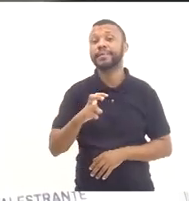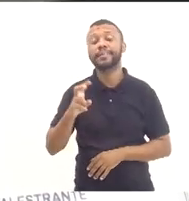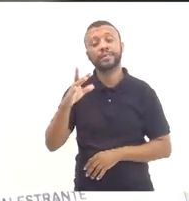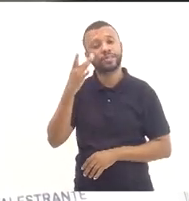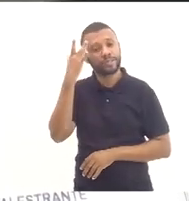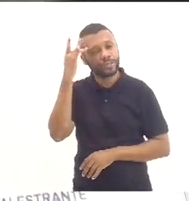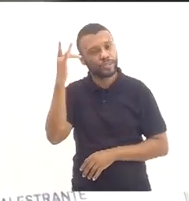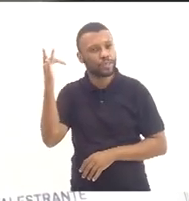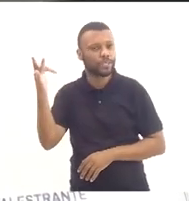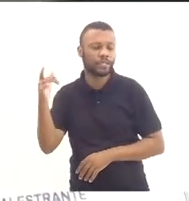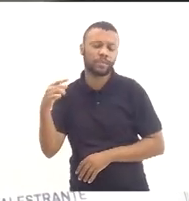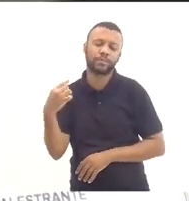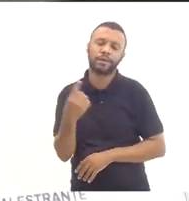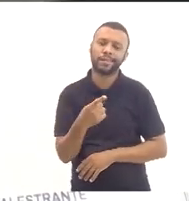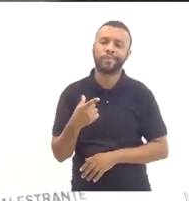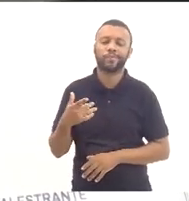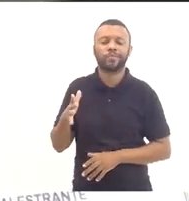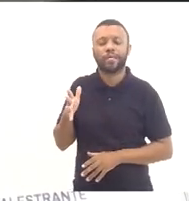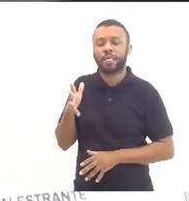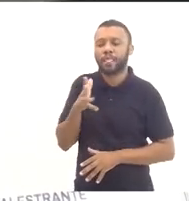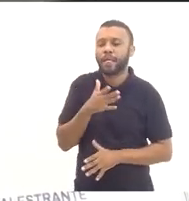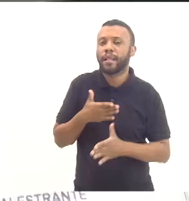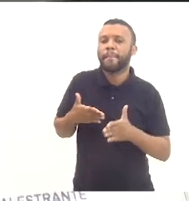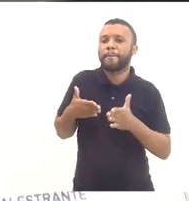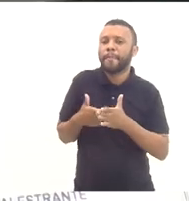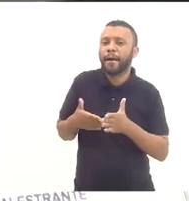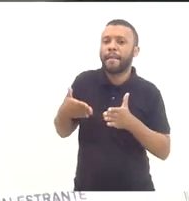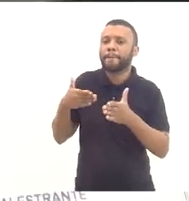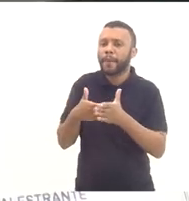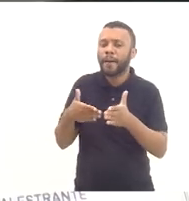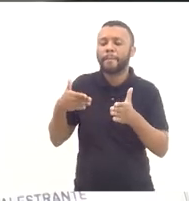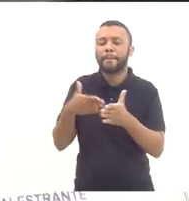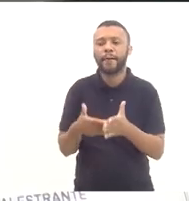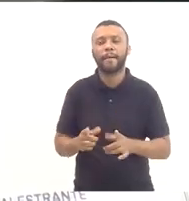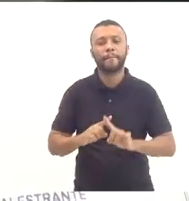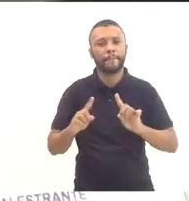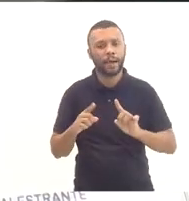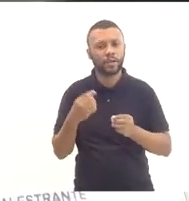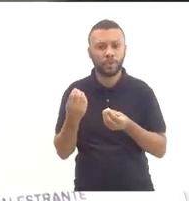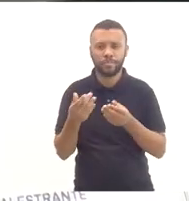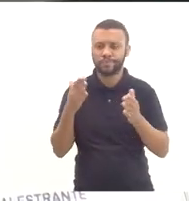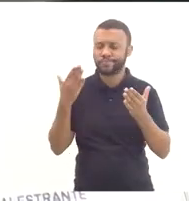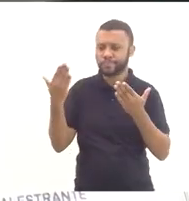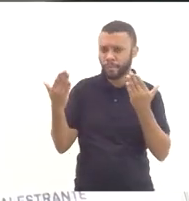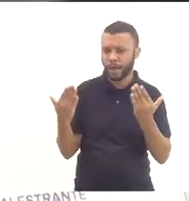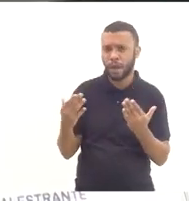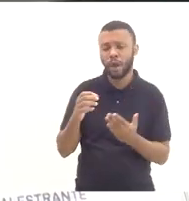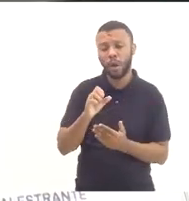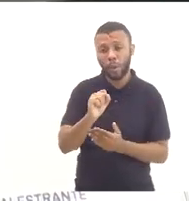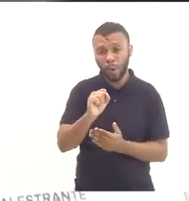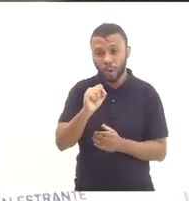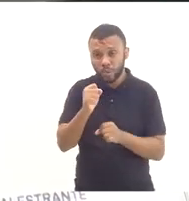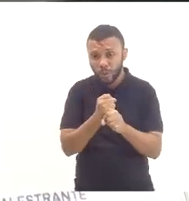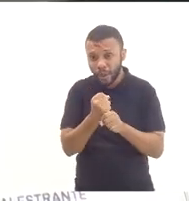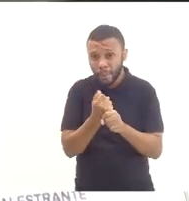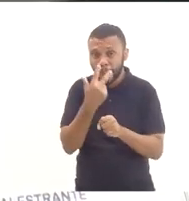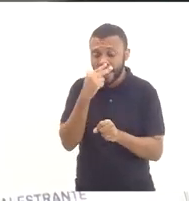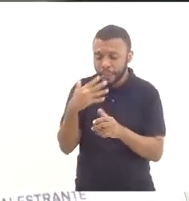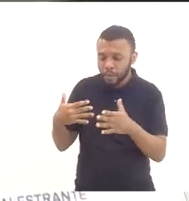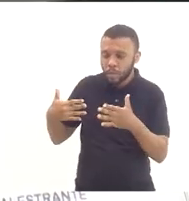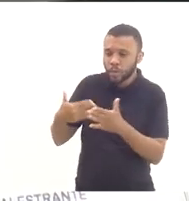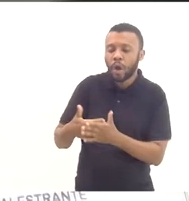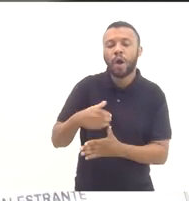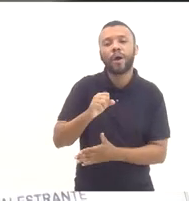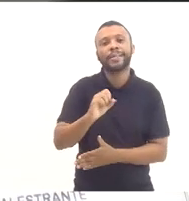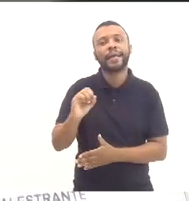então assim a gente ainda tá muito limitada nesse tudo mas como eu falei em oito anos parece que a gente andou 80 a gente ainda tem mais